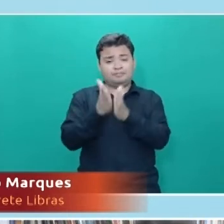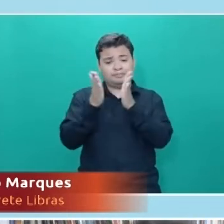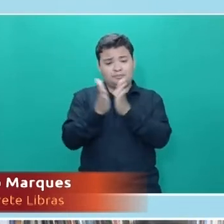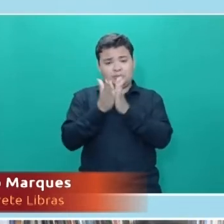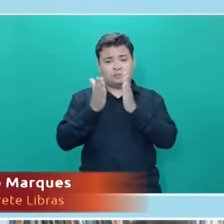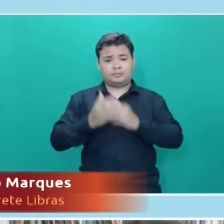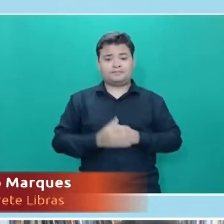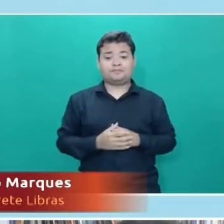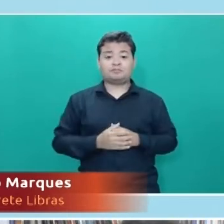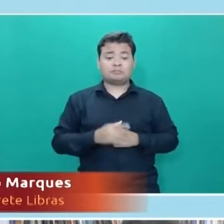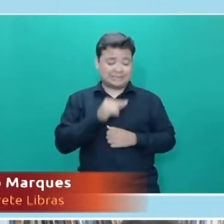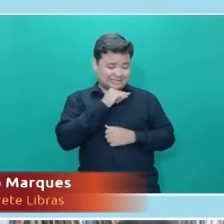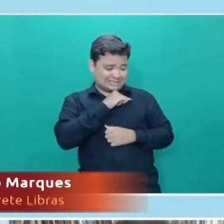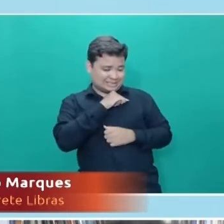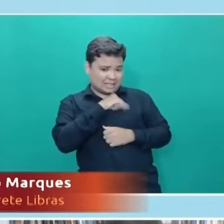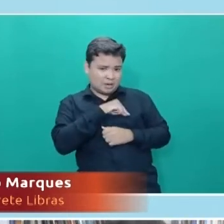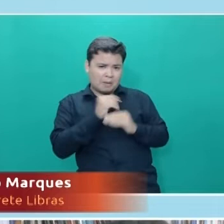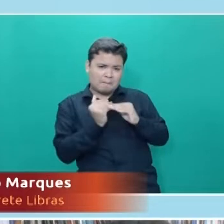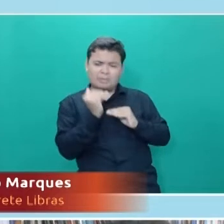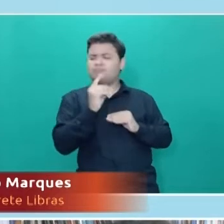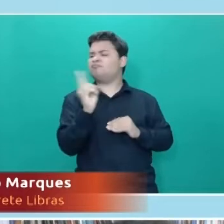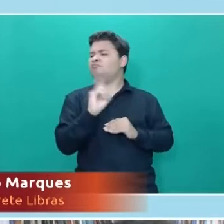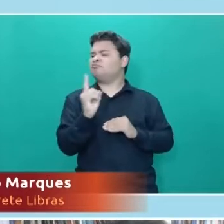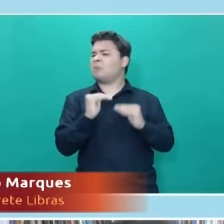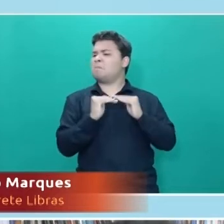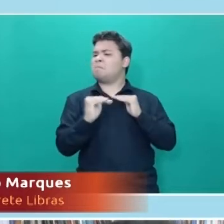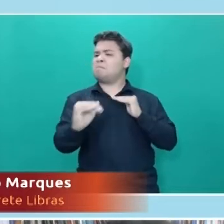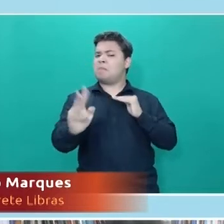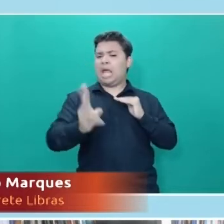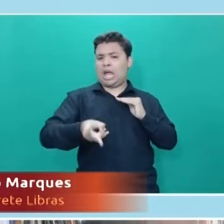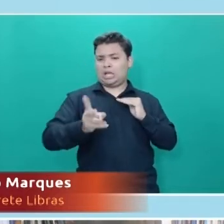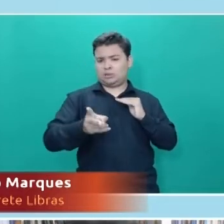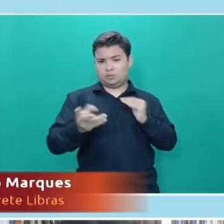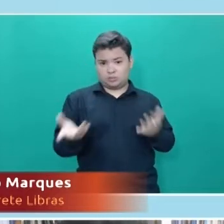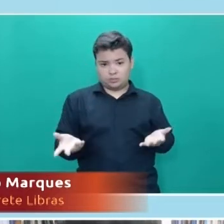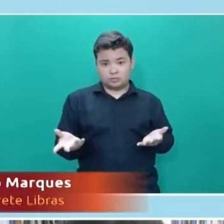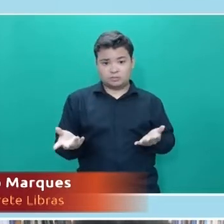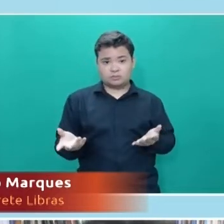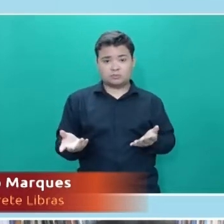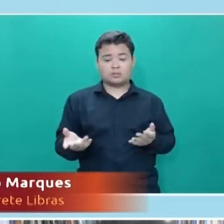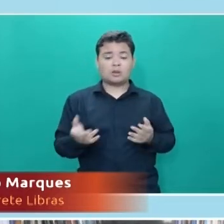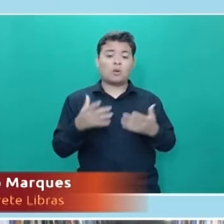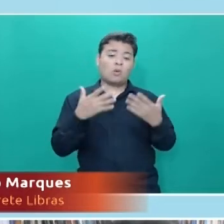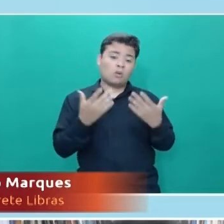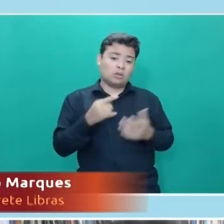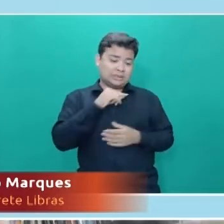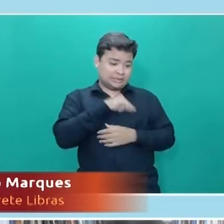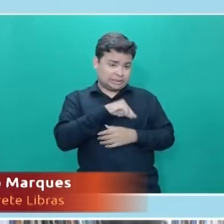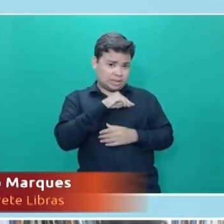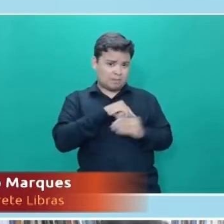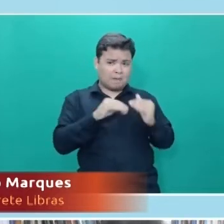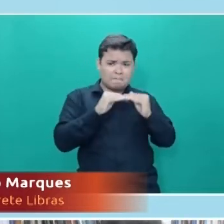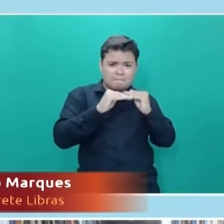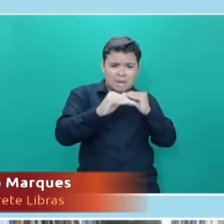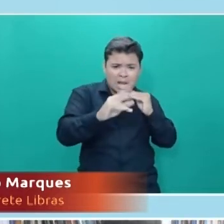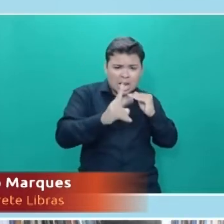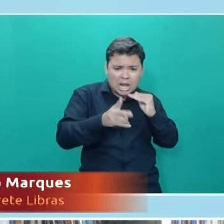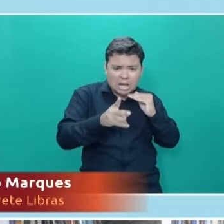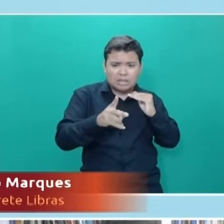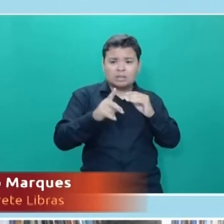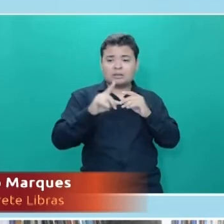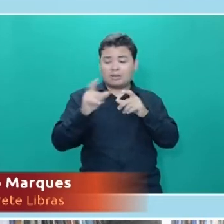salário mínimo, depois eu deixo de esse salário mínimo sem reajuste está vinculado aos